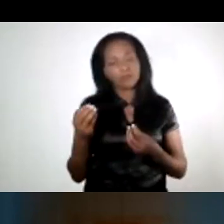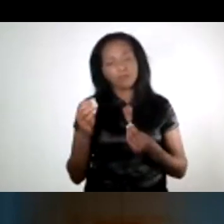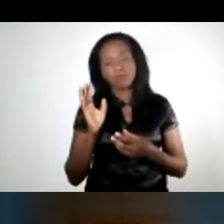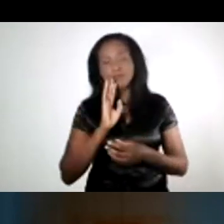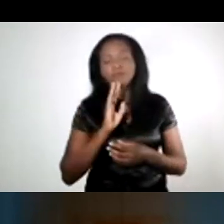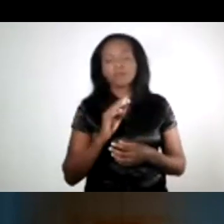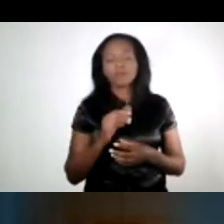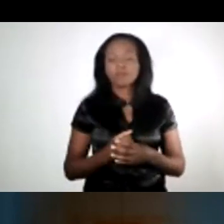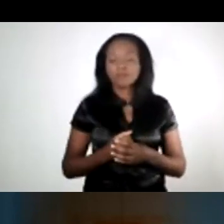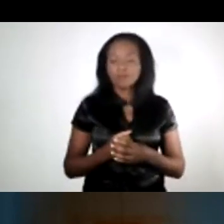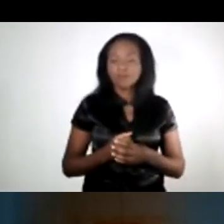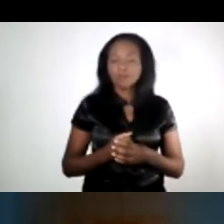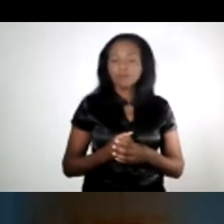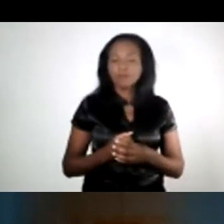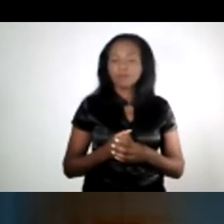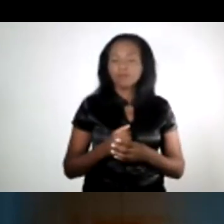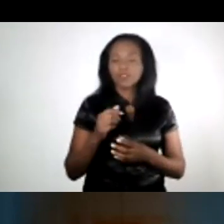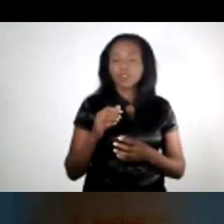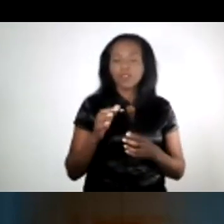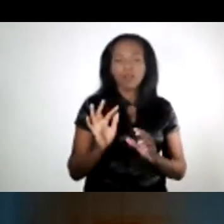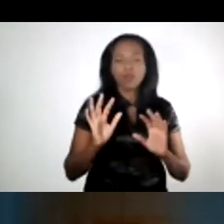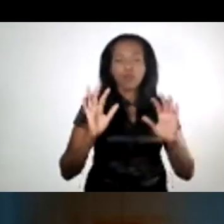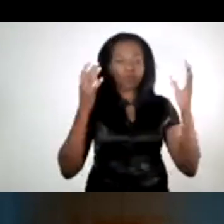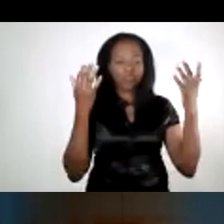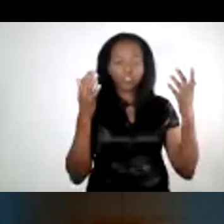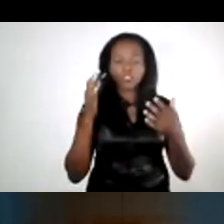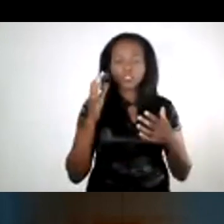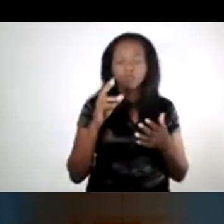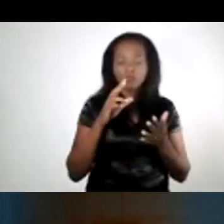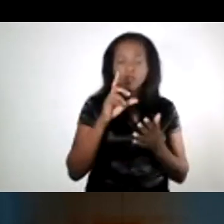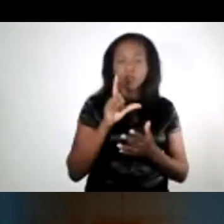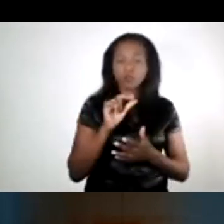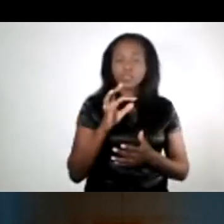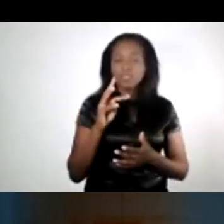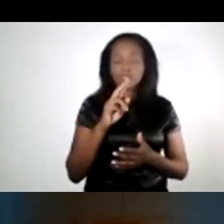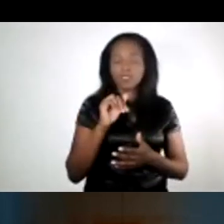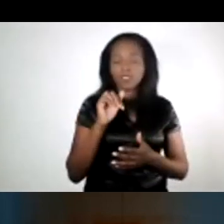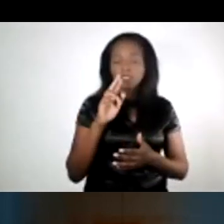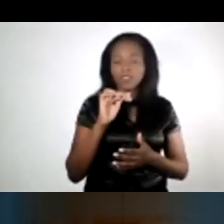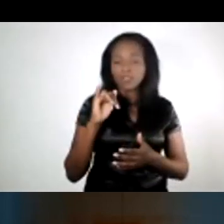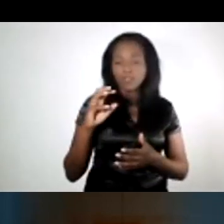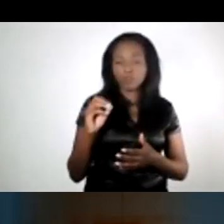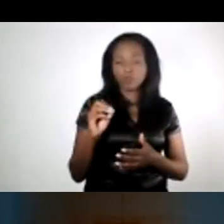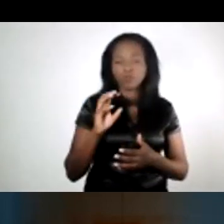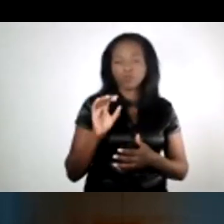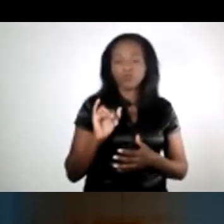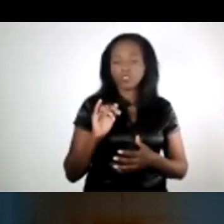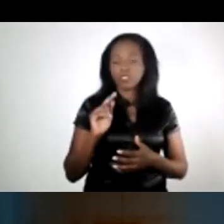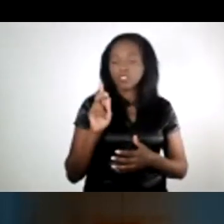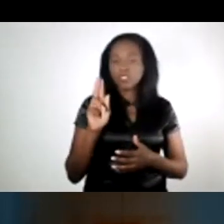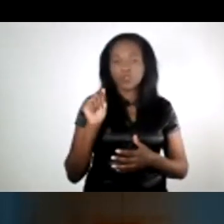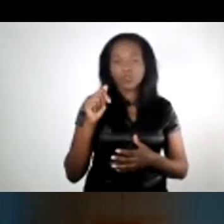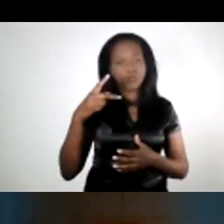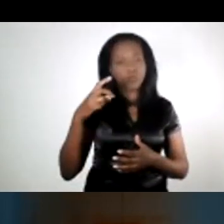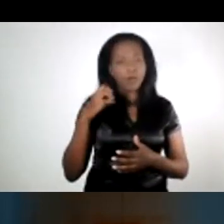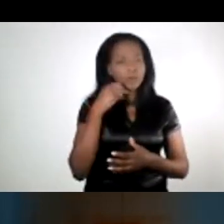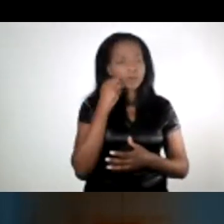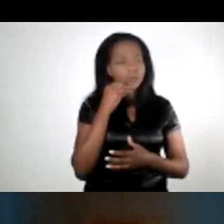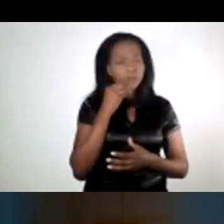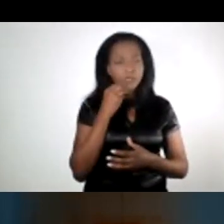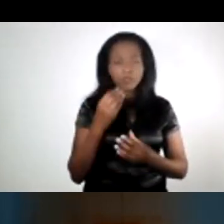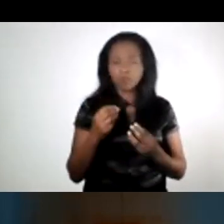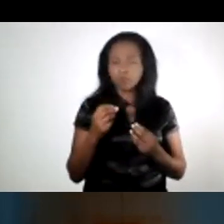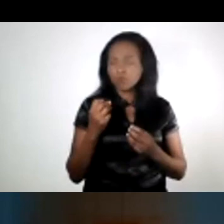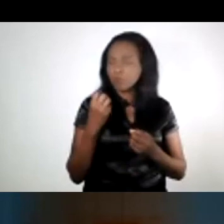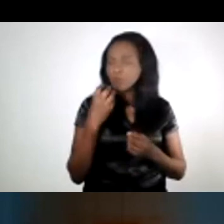ao Festival Literário de Iguape, né, mais uma vez pela oportunidade dessa experiência tão enriquecedora, especial